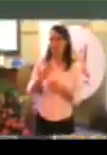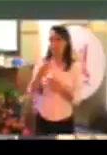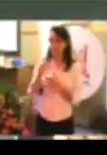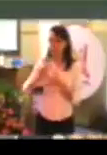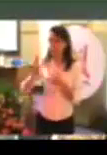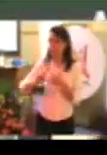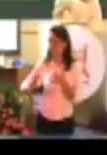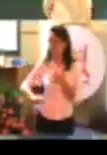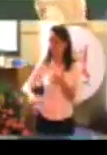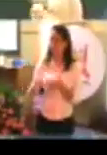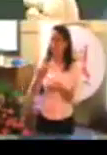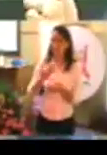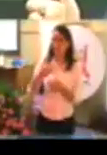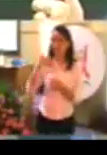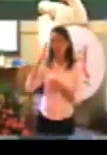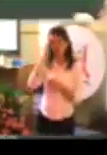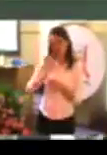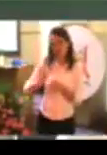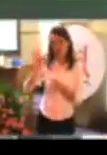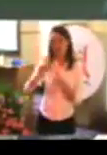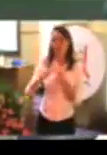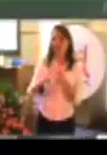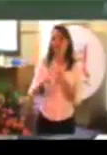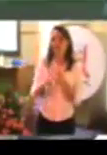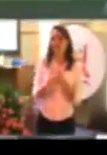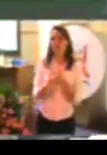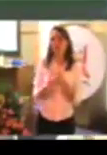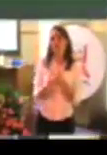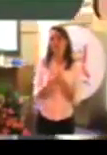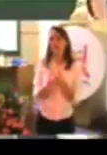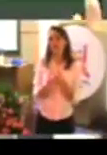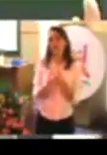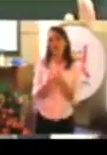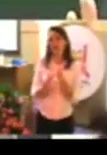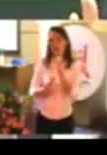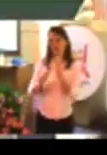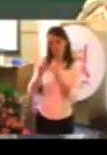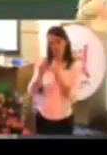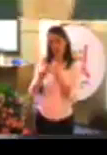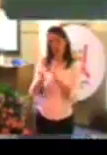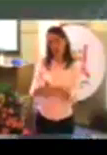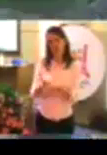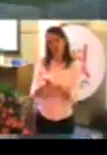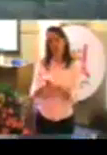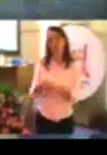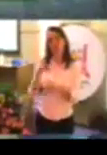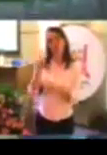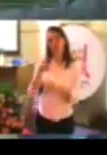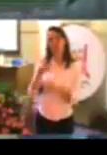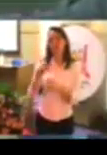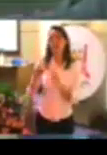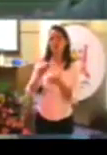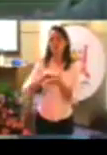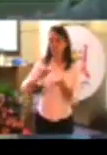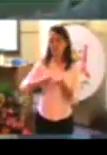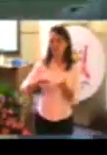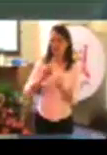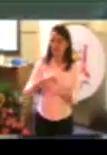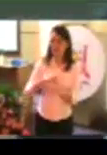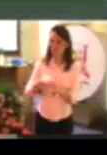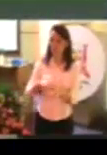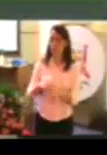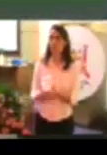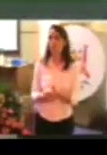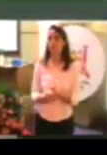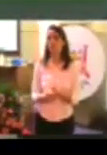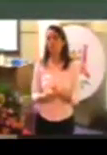aqui da cidade, as universidades, as faculdades, a Secretaria da Educação,